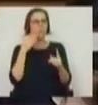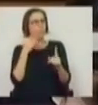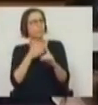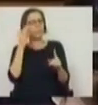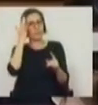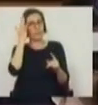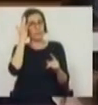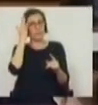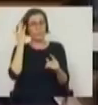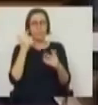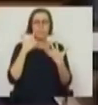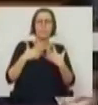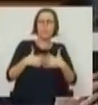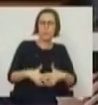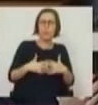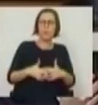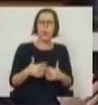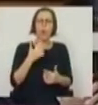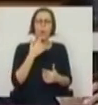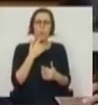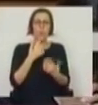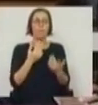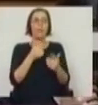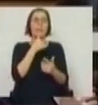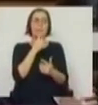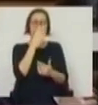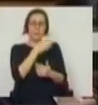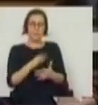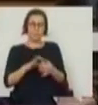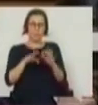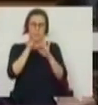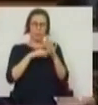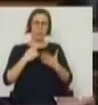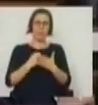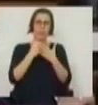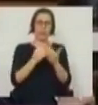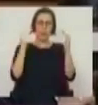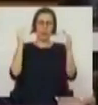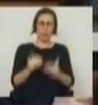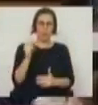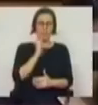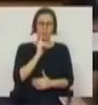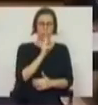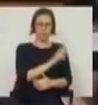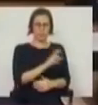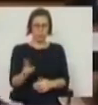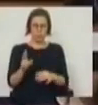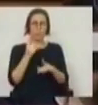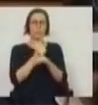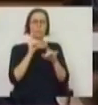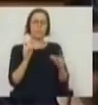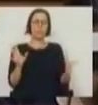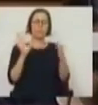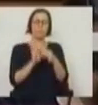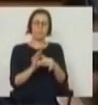e deixa muitas dúvidas no ar quanto à aplicação do Programa de Apoio à Redução Tarifária, principalmente no